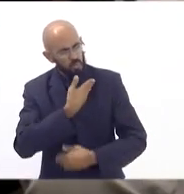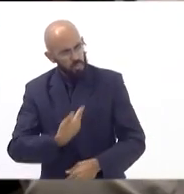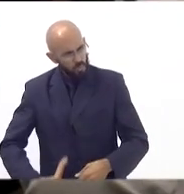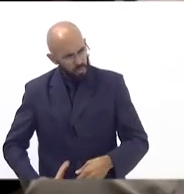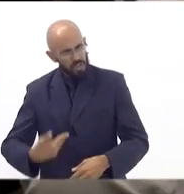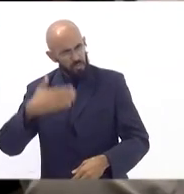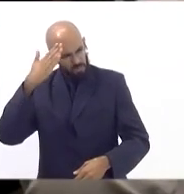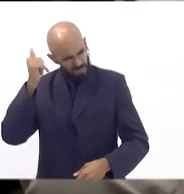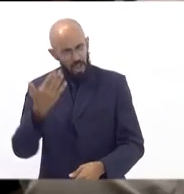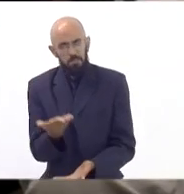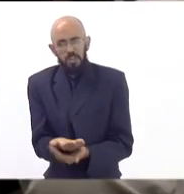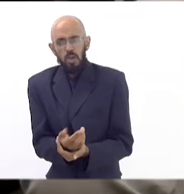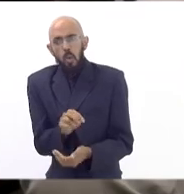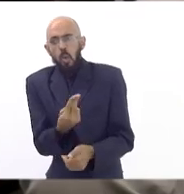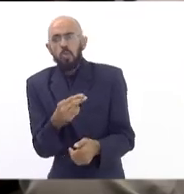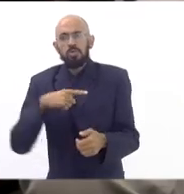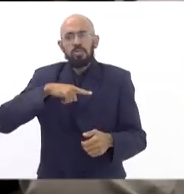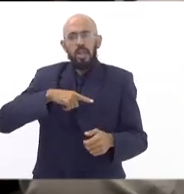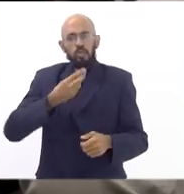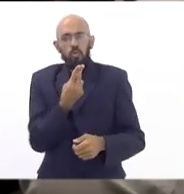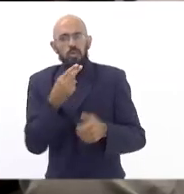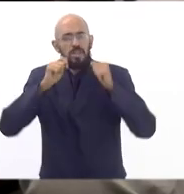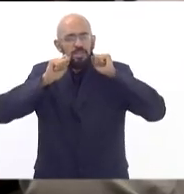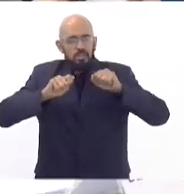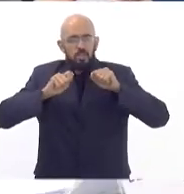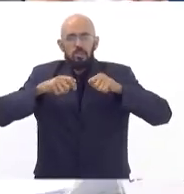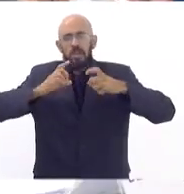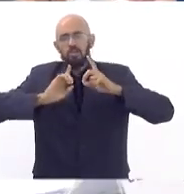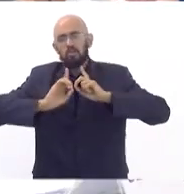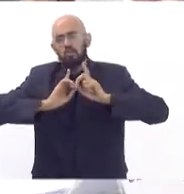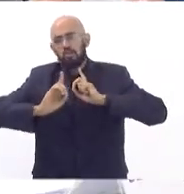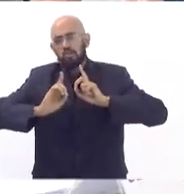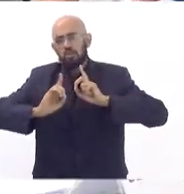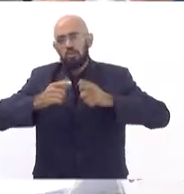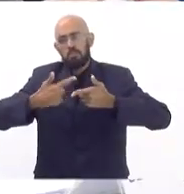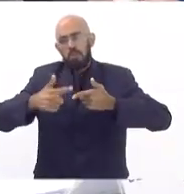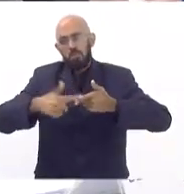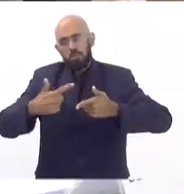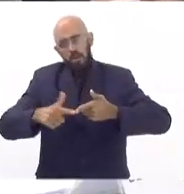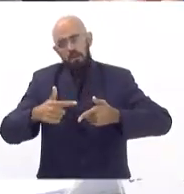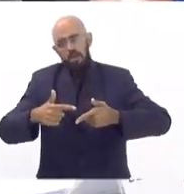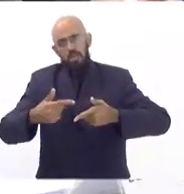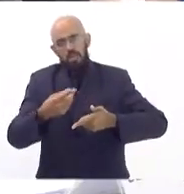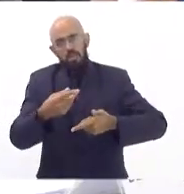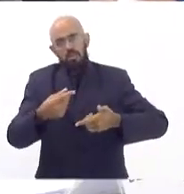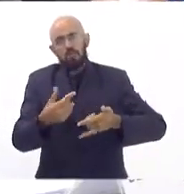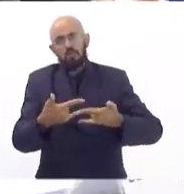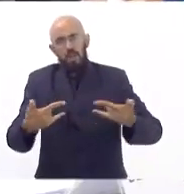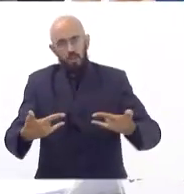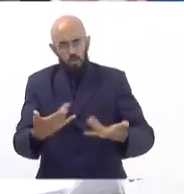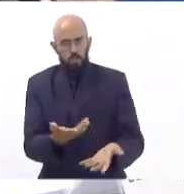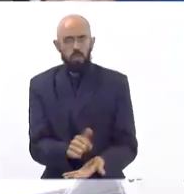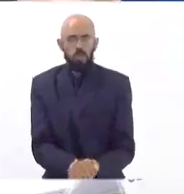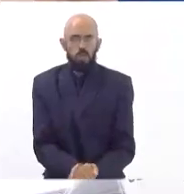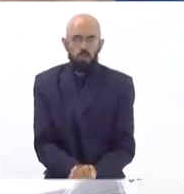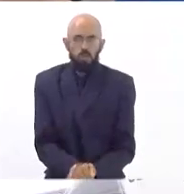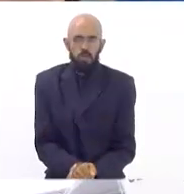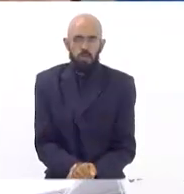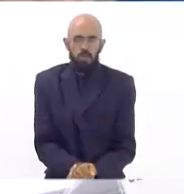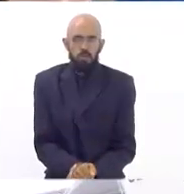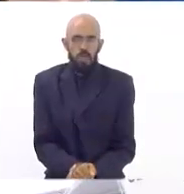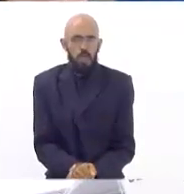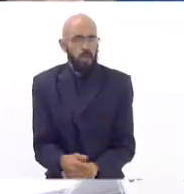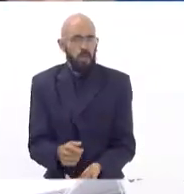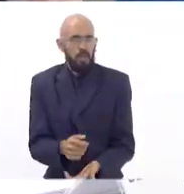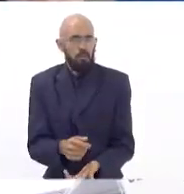só dois assessores para discutir o problema da tarifa né e Na audiência passada tivemos dois de apresentar de Fora quatro Extra